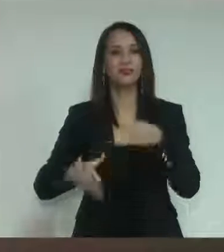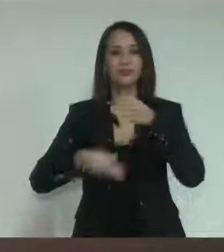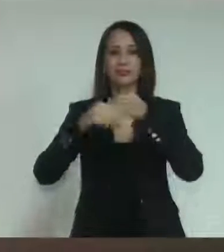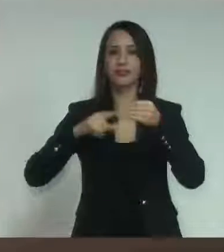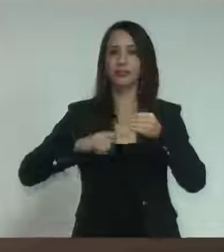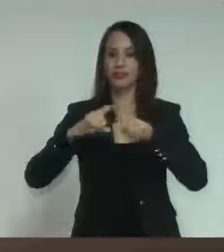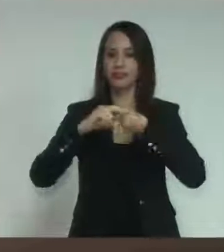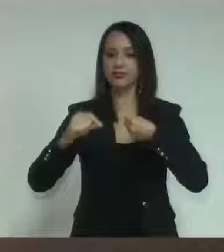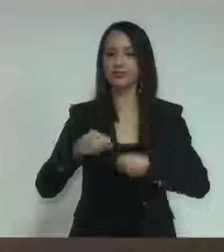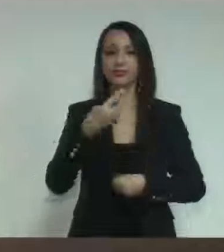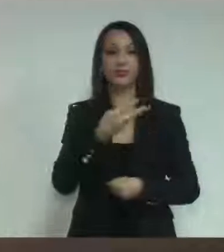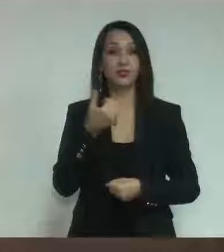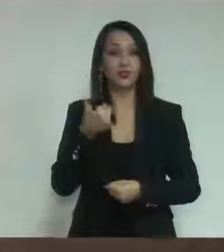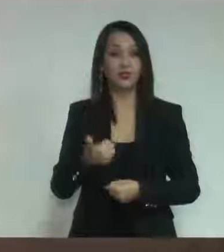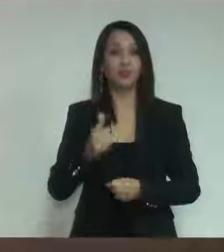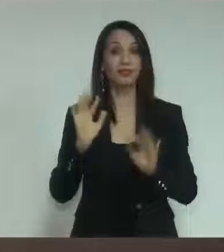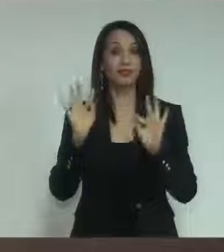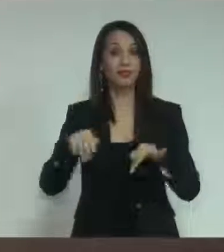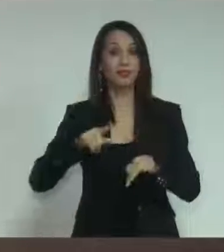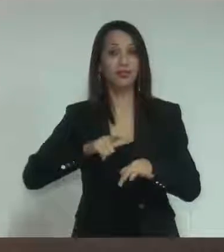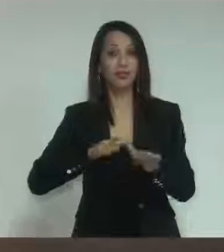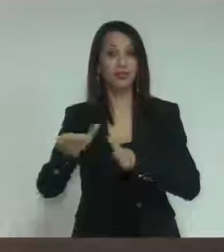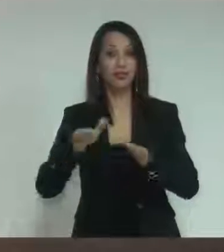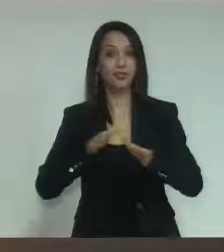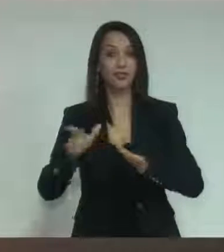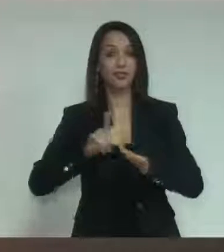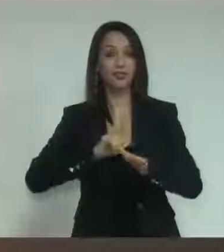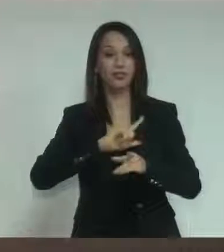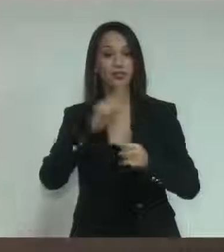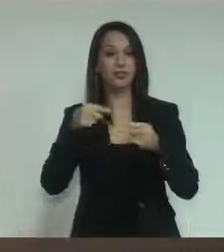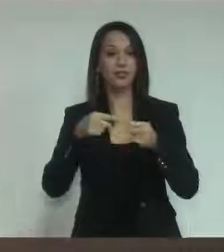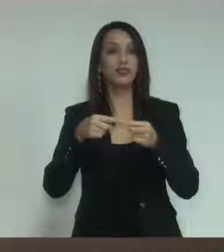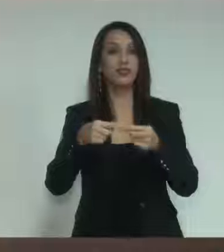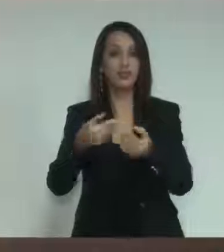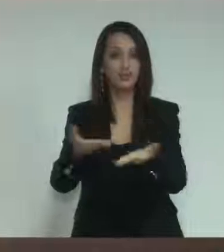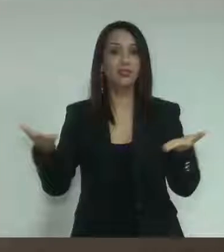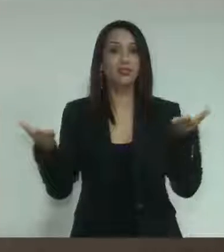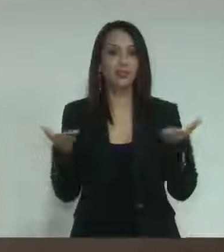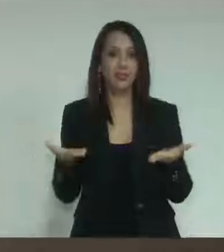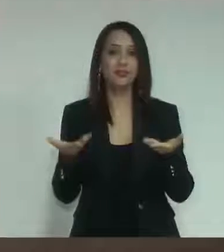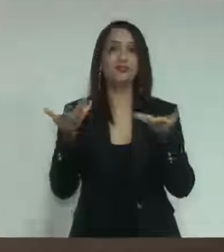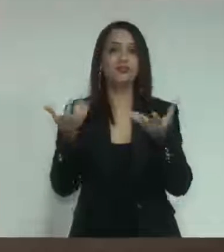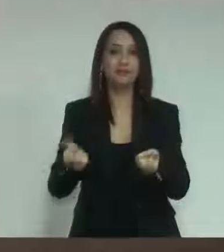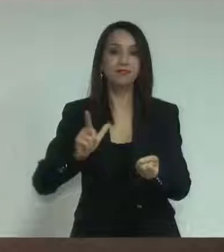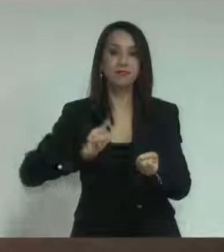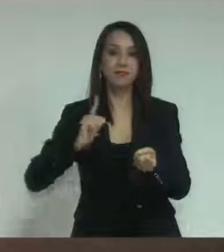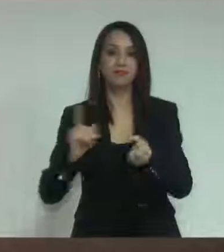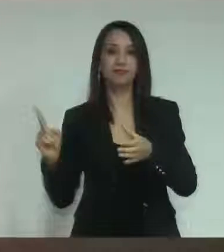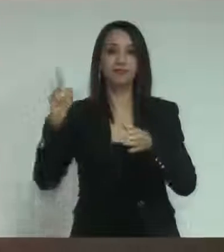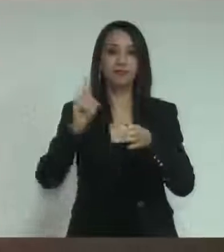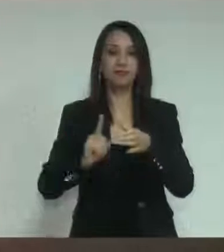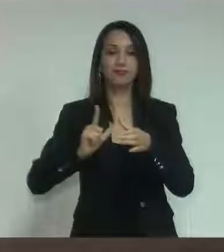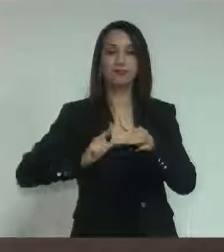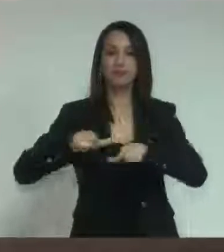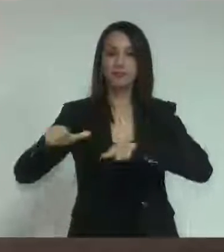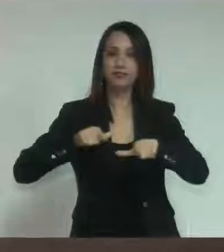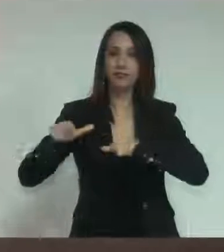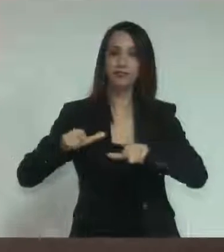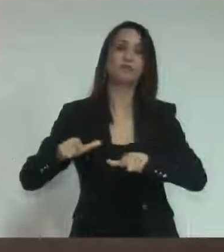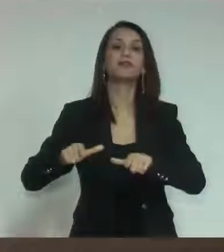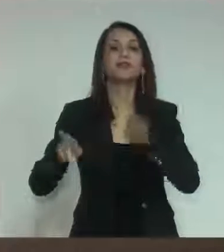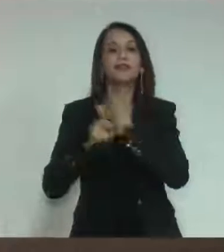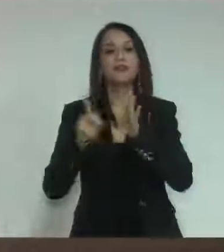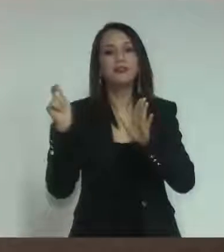31. Para os fins de acessibilidade aos serviços de transporte coletivo terrestre, Considera-se como integrante desse serviço